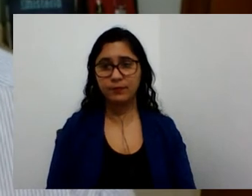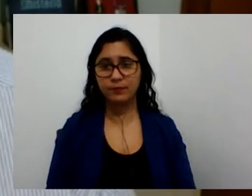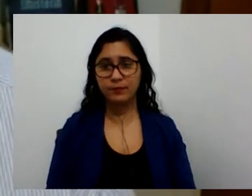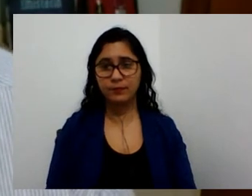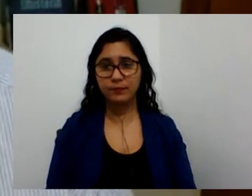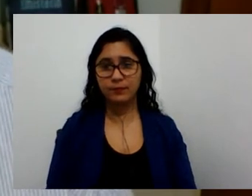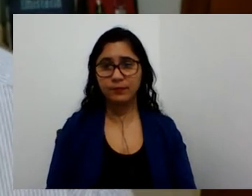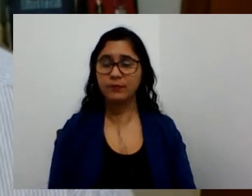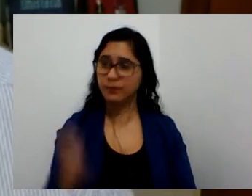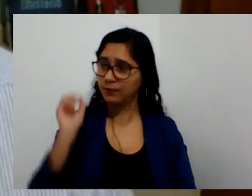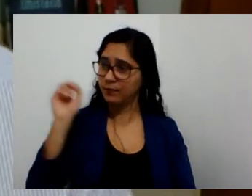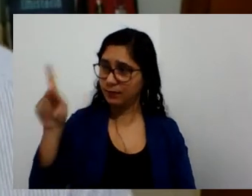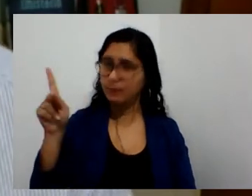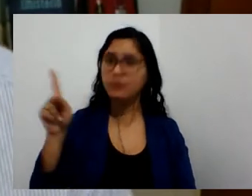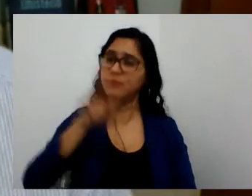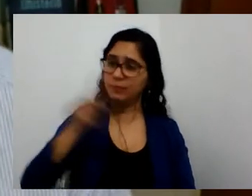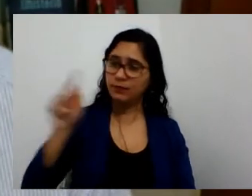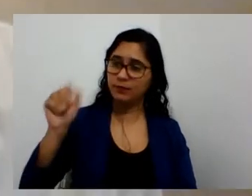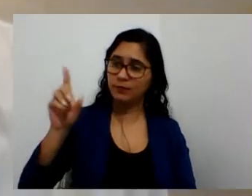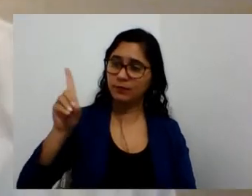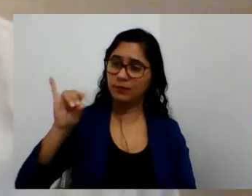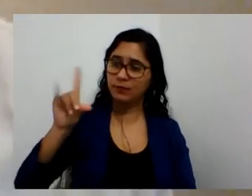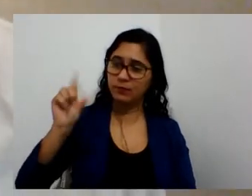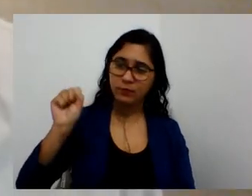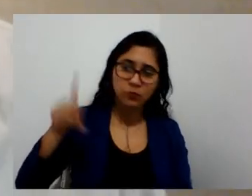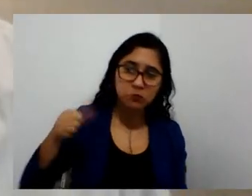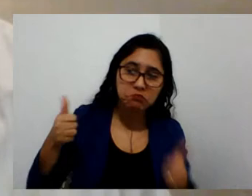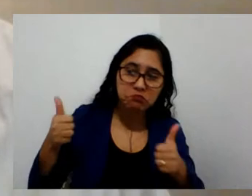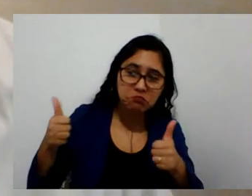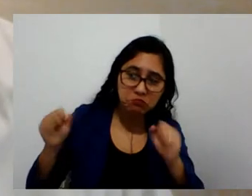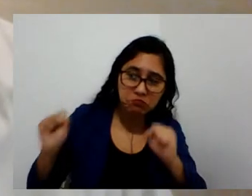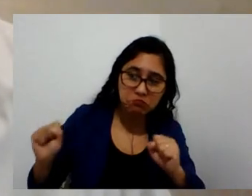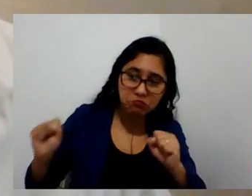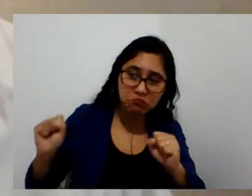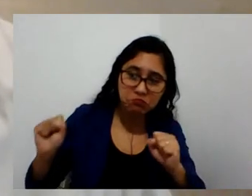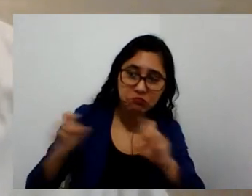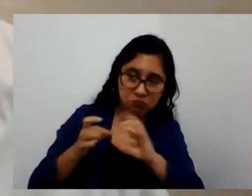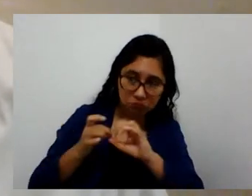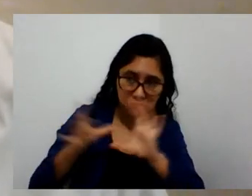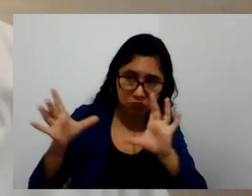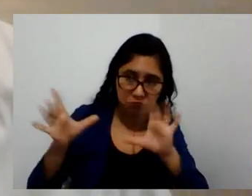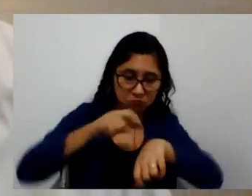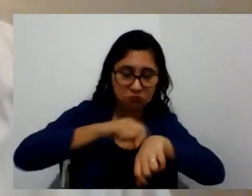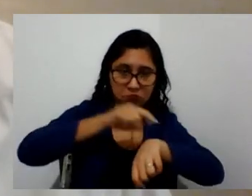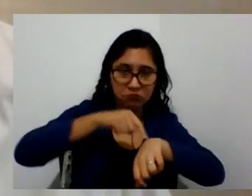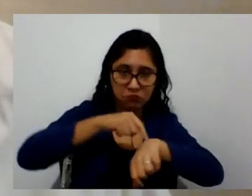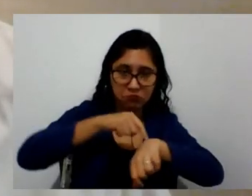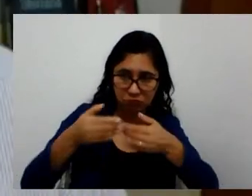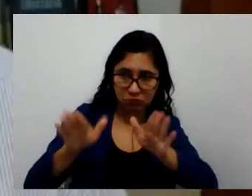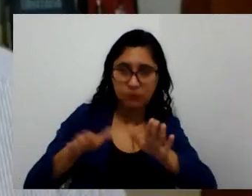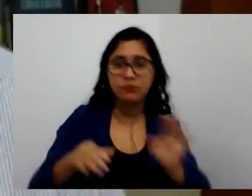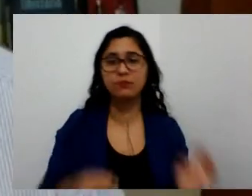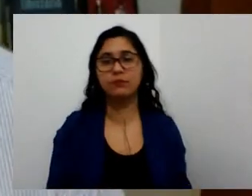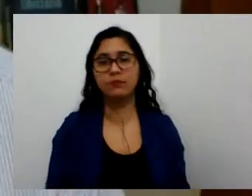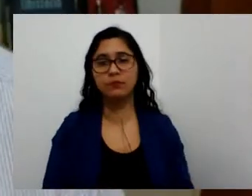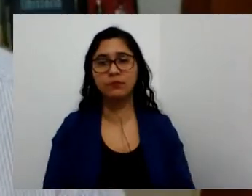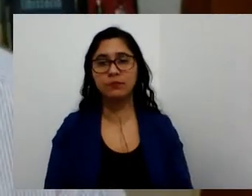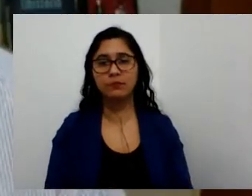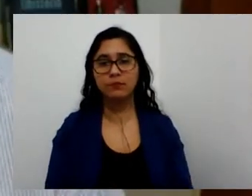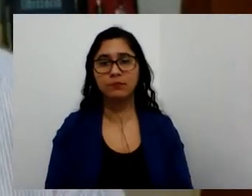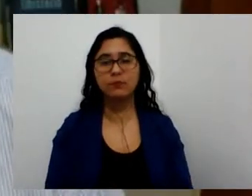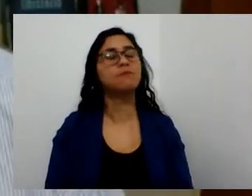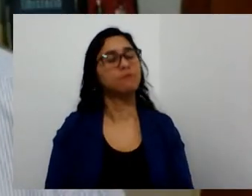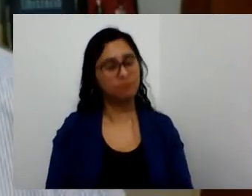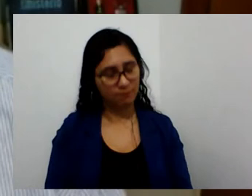Ok? Professor Adilson, quando estiver em condições, podemos rodar o cronômetro. Vamos lá,